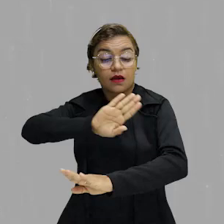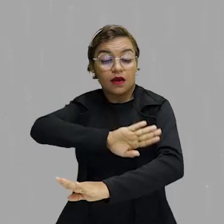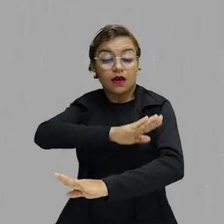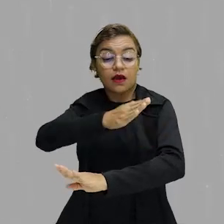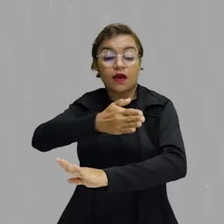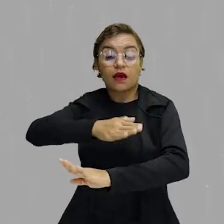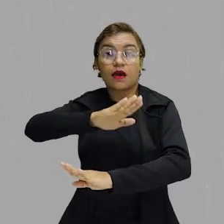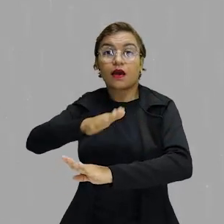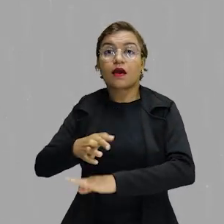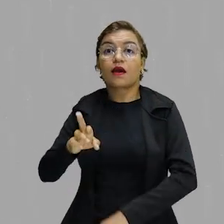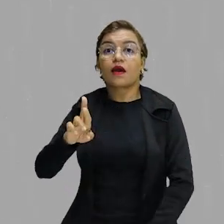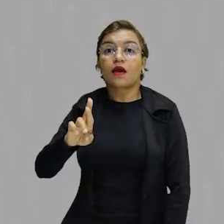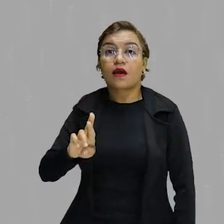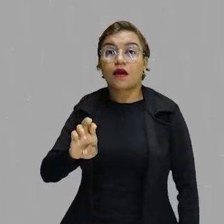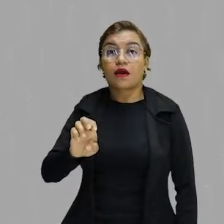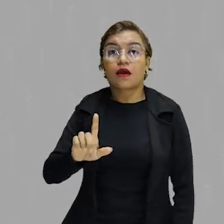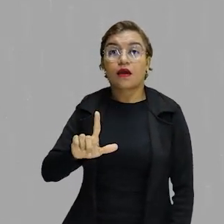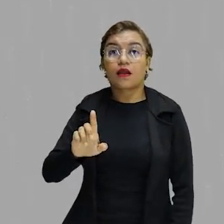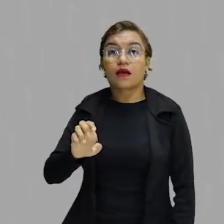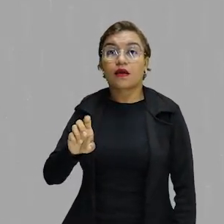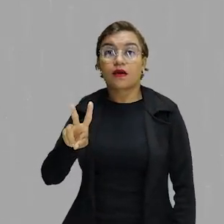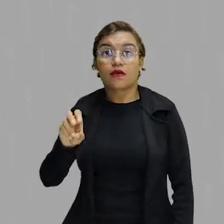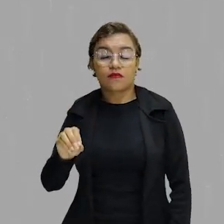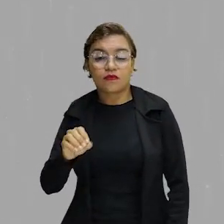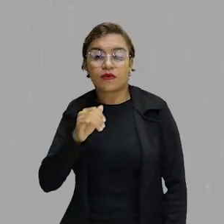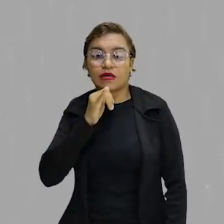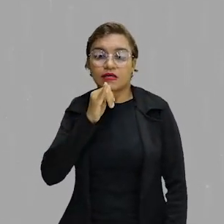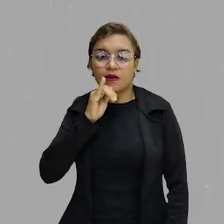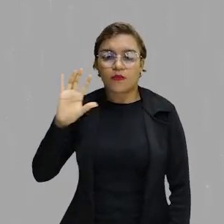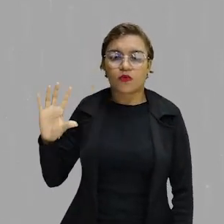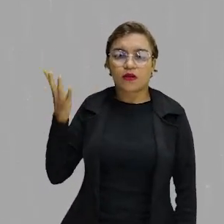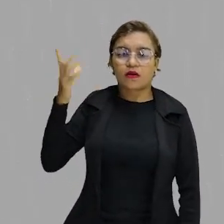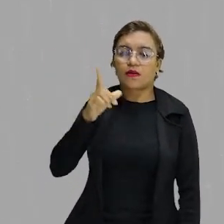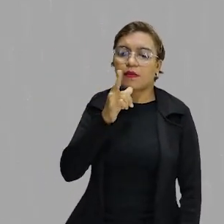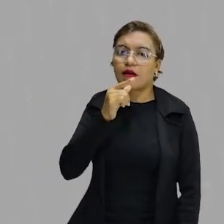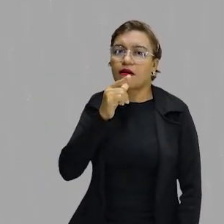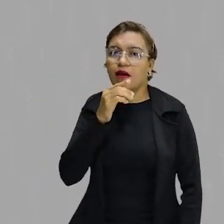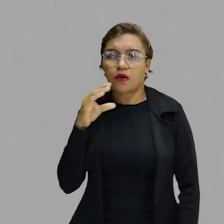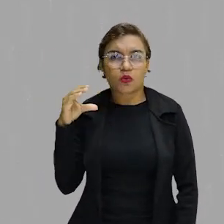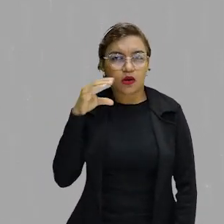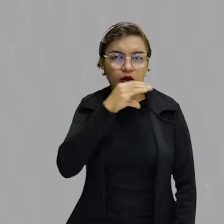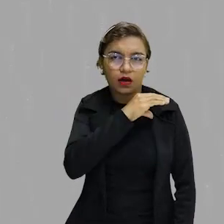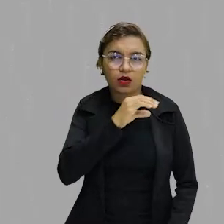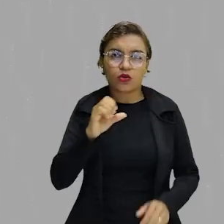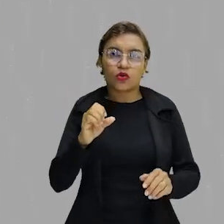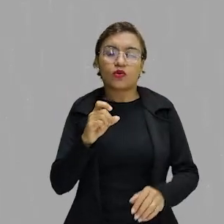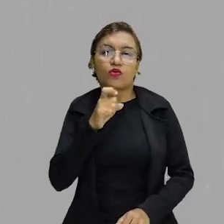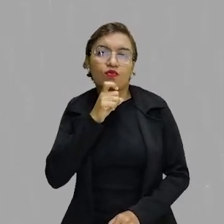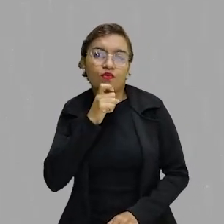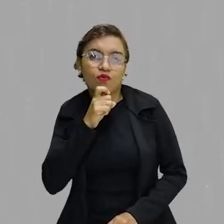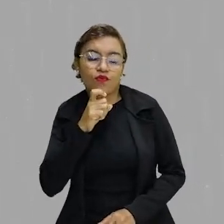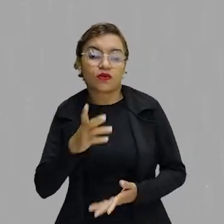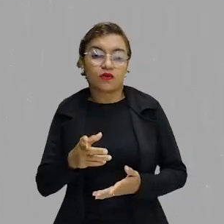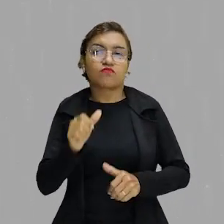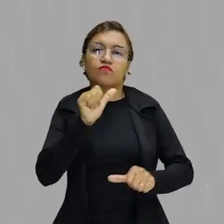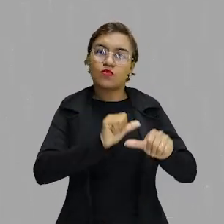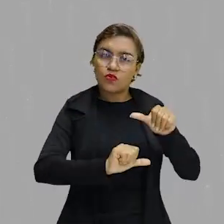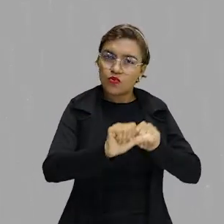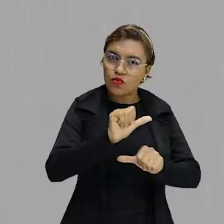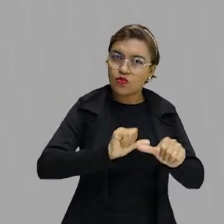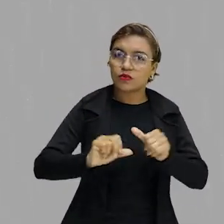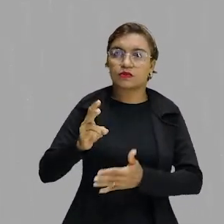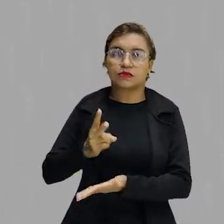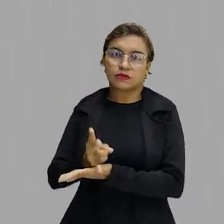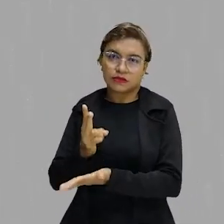por exemplo, do clima, como a água, como, por exemplo, o vento, o calor e o frio, vão estar modelando constantemente a